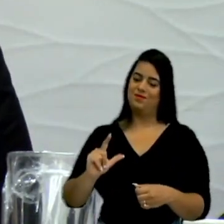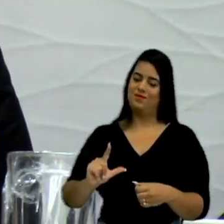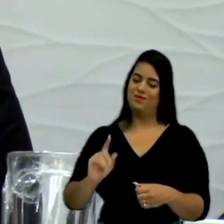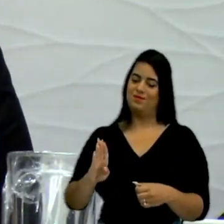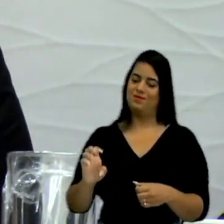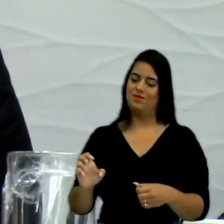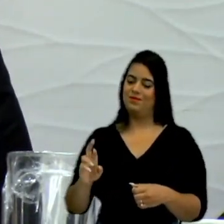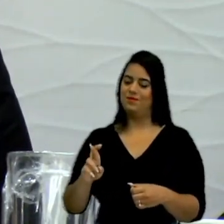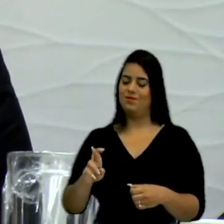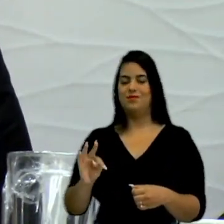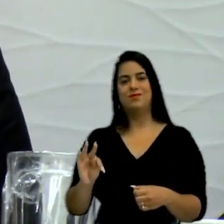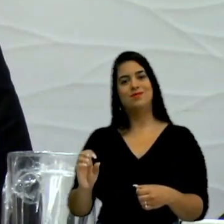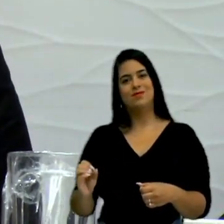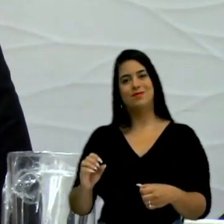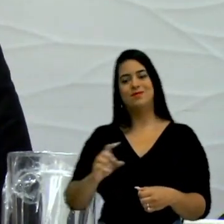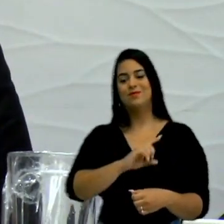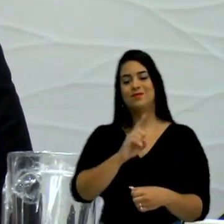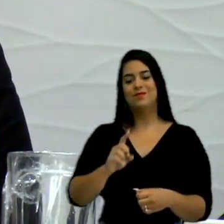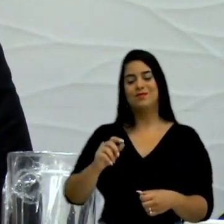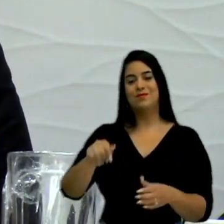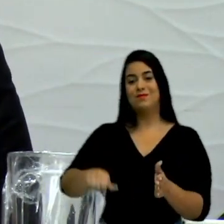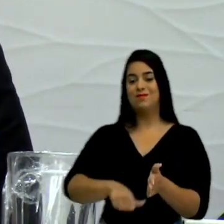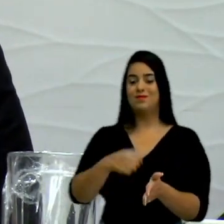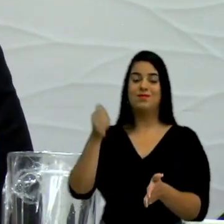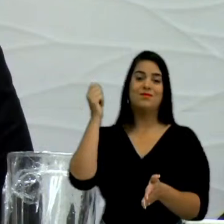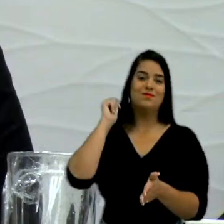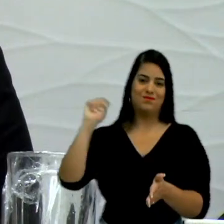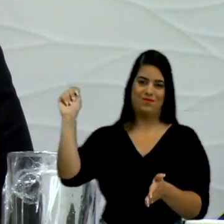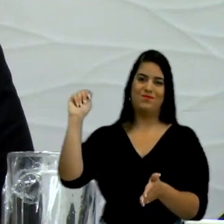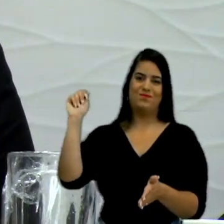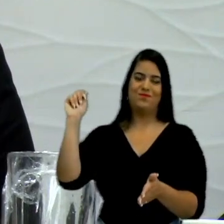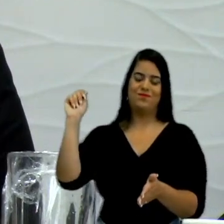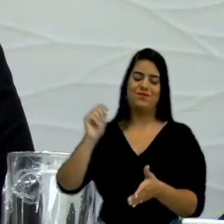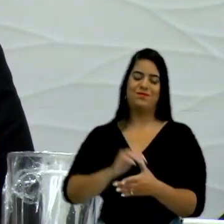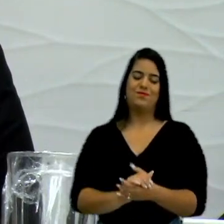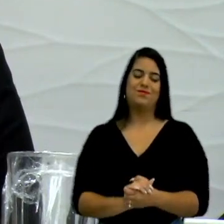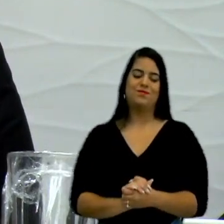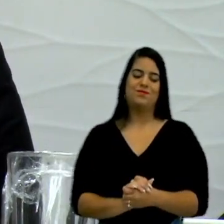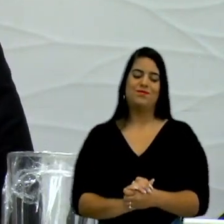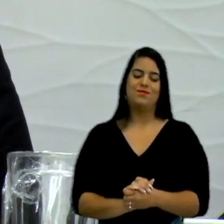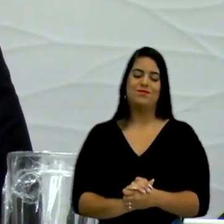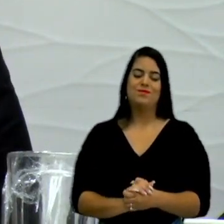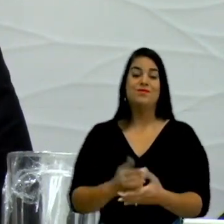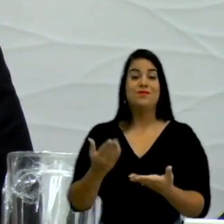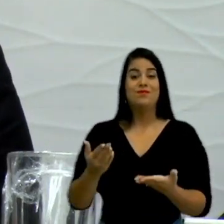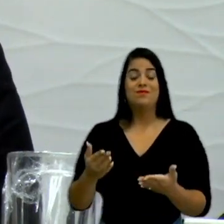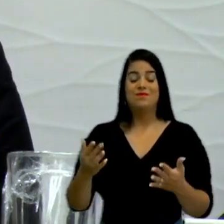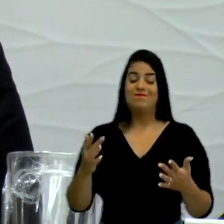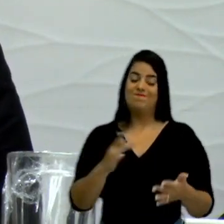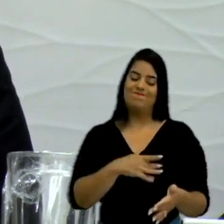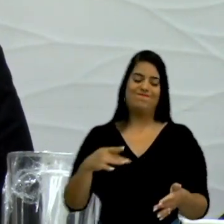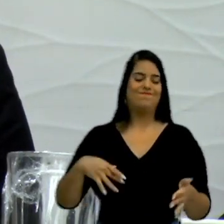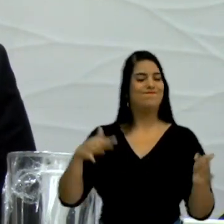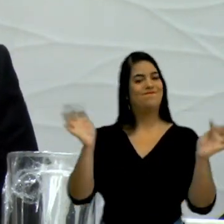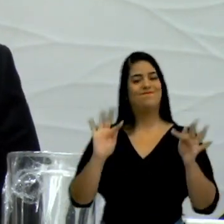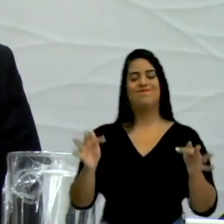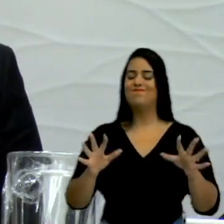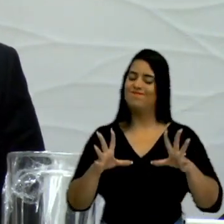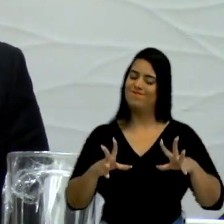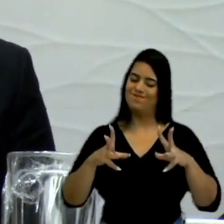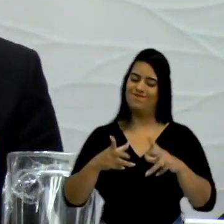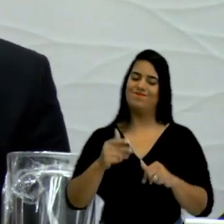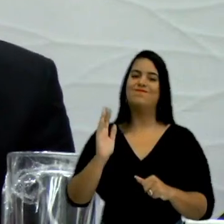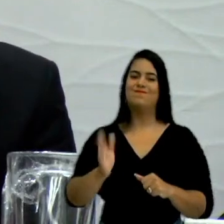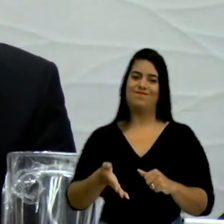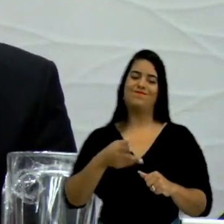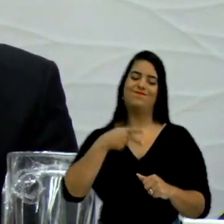dia 1º de abril também celebra seu aniversário. Desejar a Gilberto muita saúde, felicidade, como também a todos que aqui coloquei